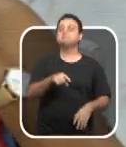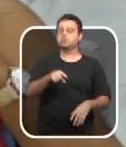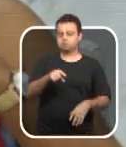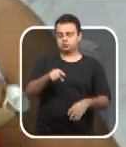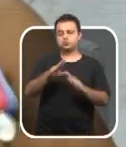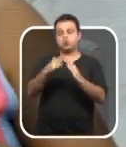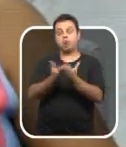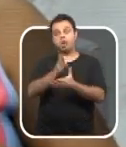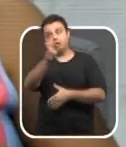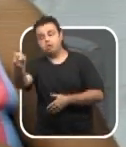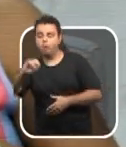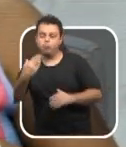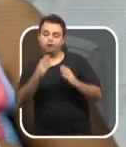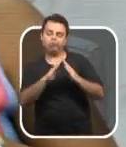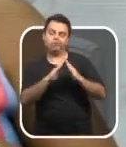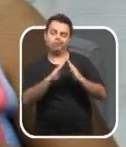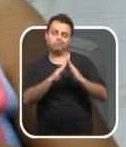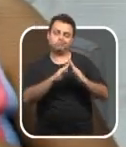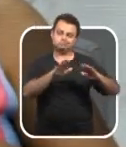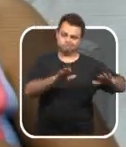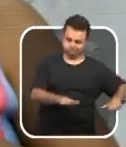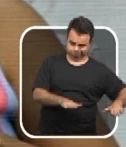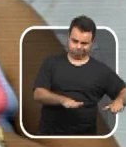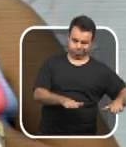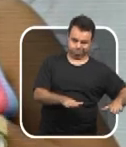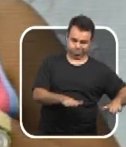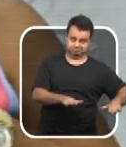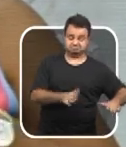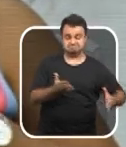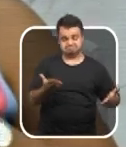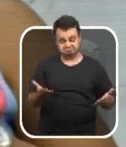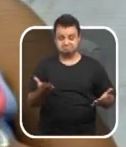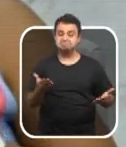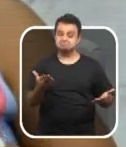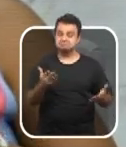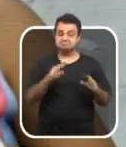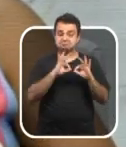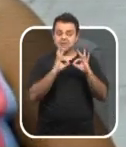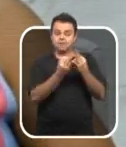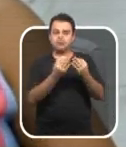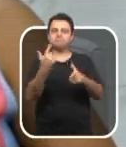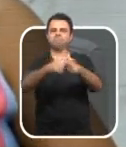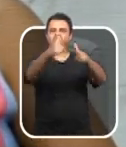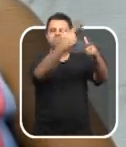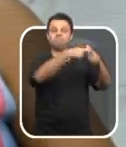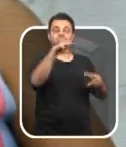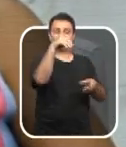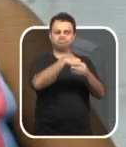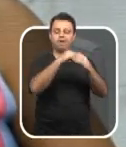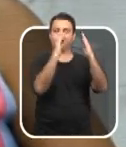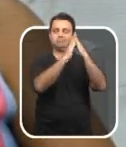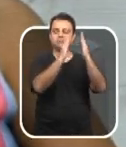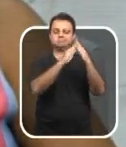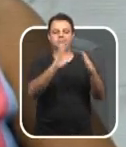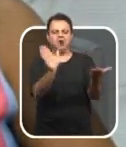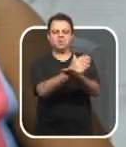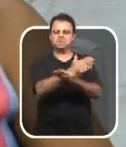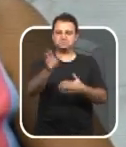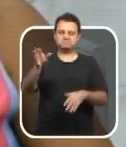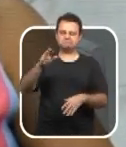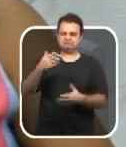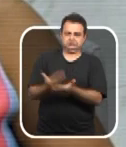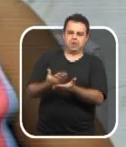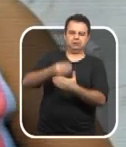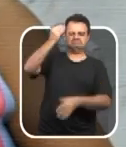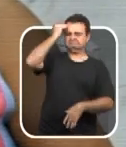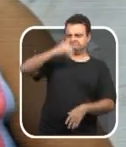escola. Essa evasão aconteceu porque vários problemas familiares inicialmente, né? A gente teve criança que